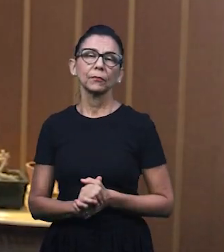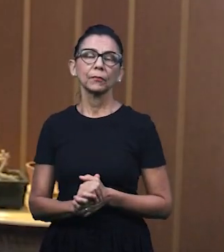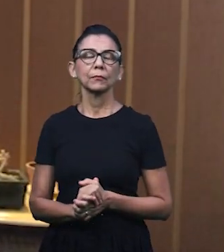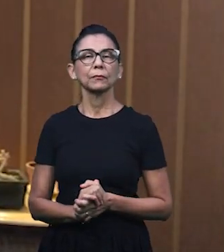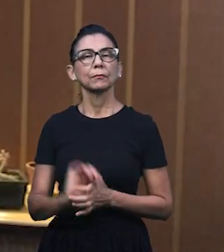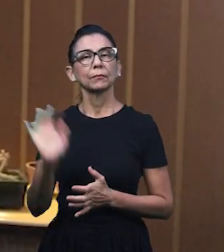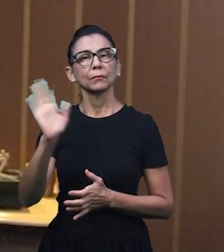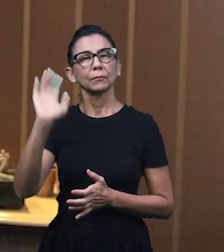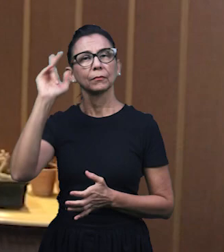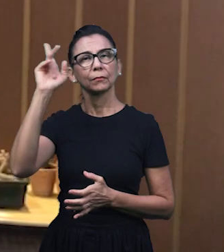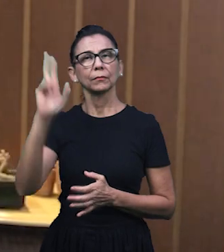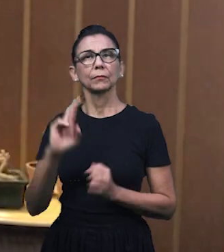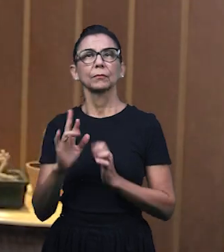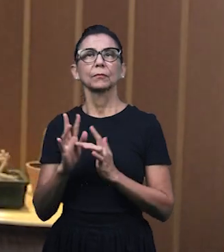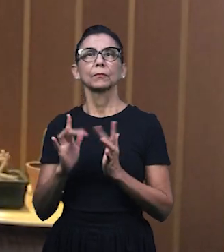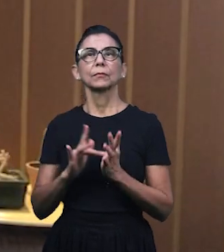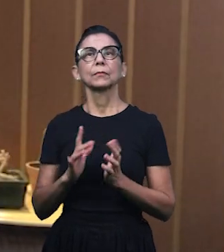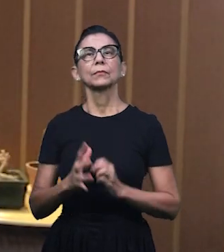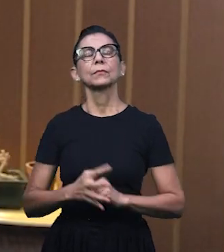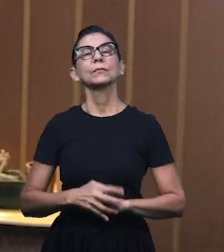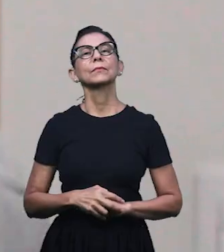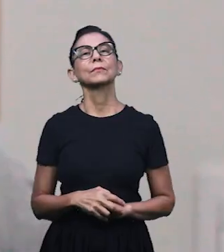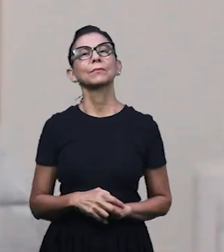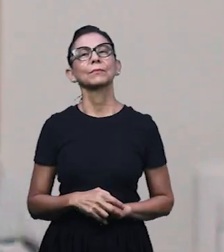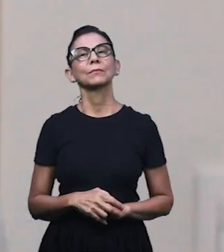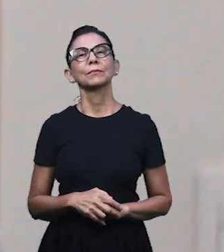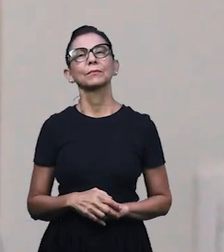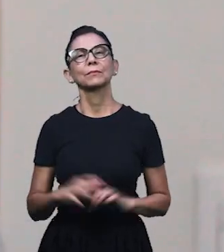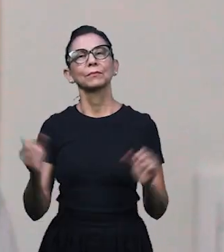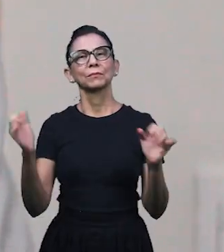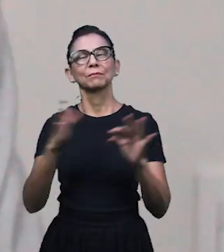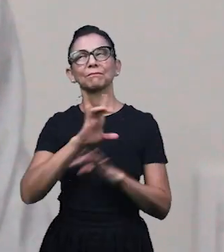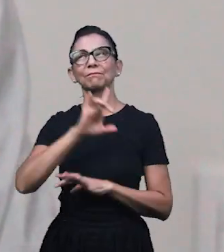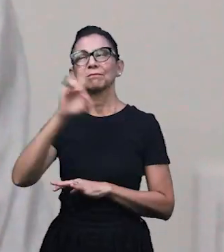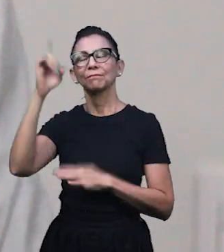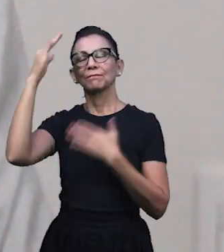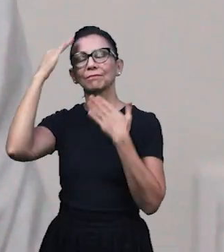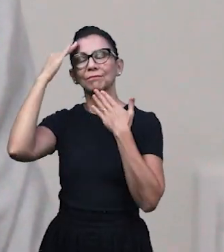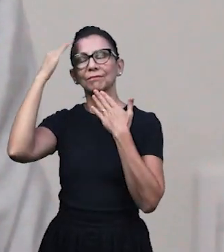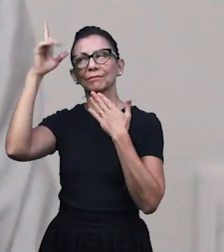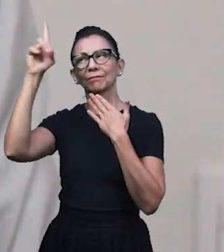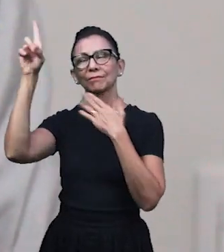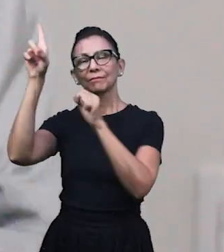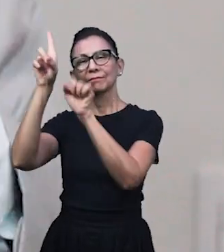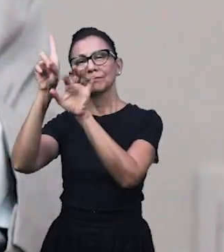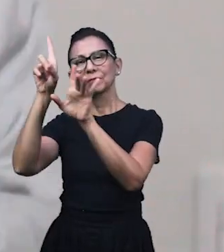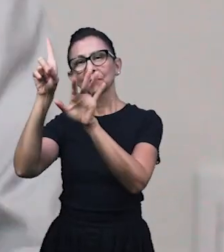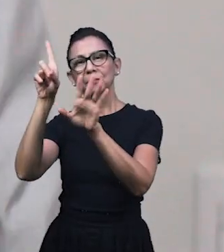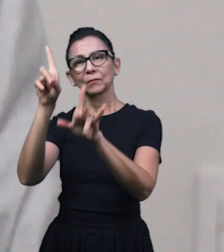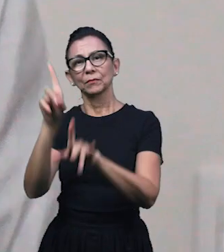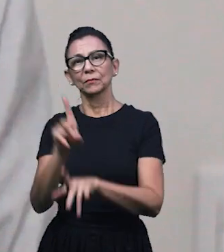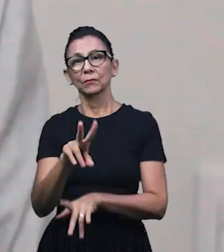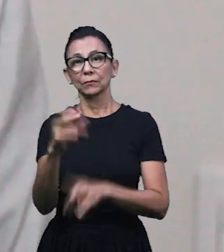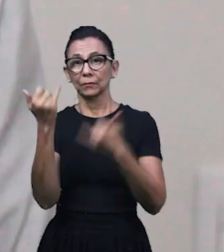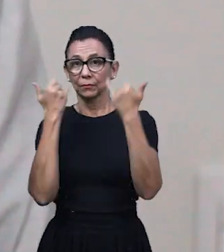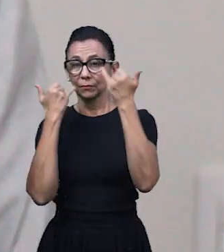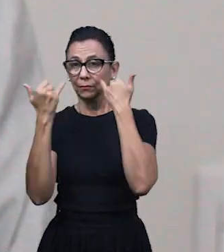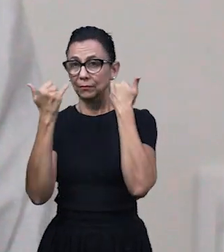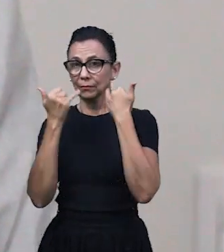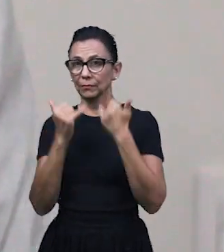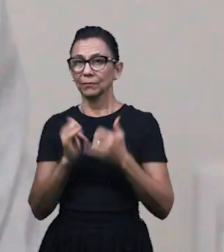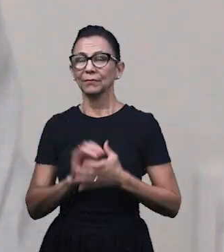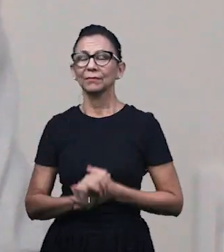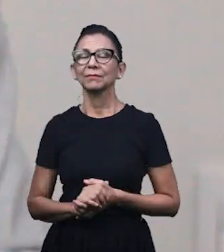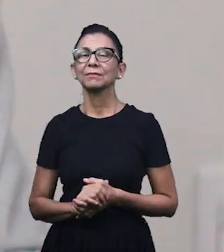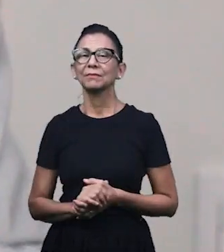nos despedindo com a paz do Senhor Jesus. Glória a Deus, obrigado, Elimar, Deus abençoe. Continue mandando para nós as